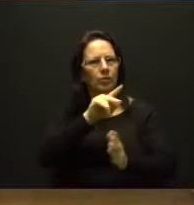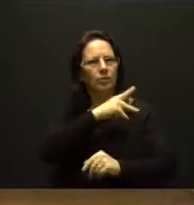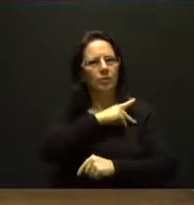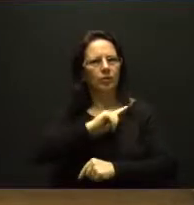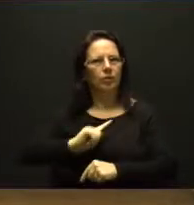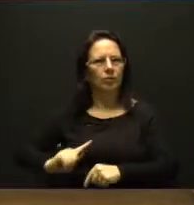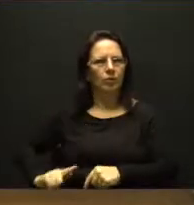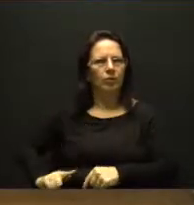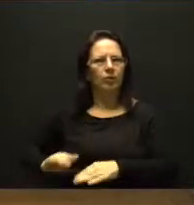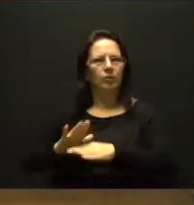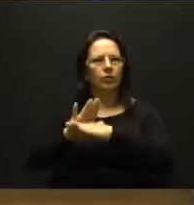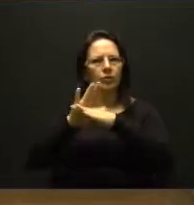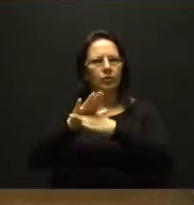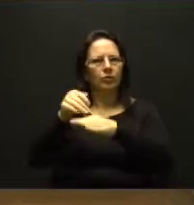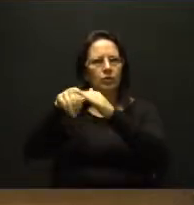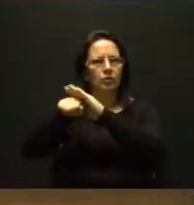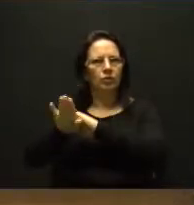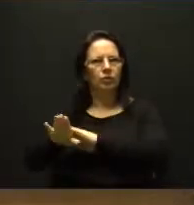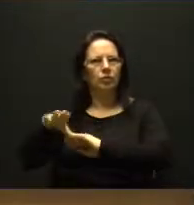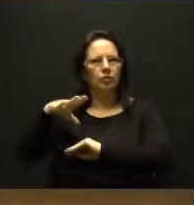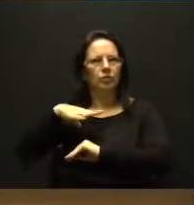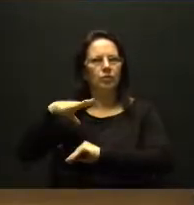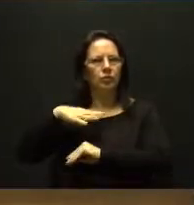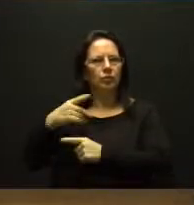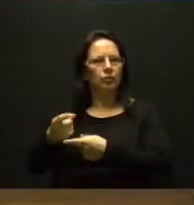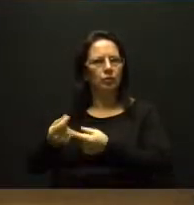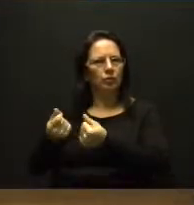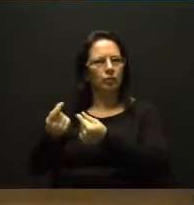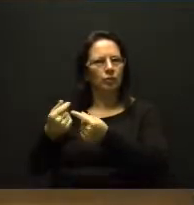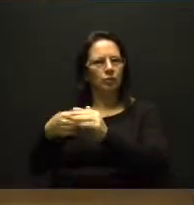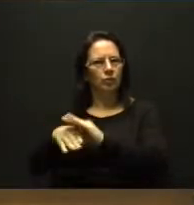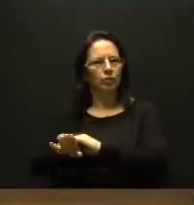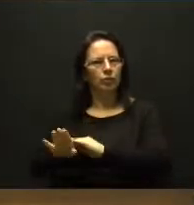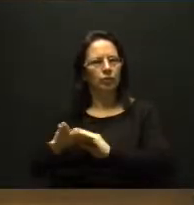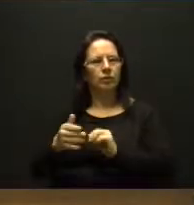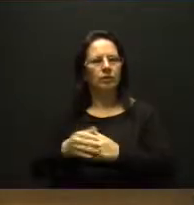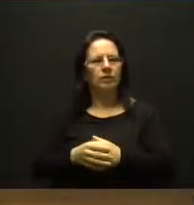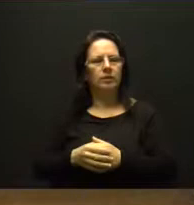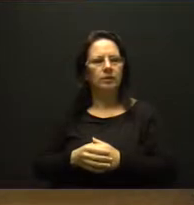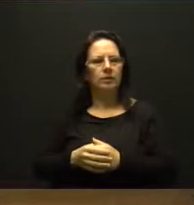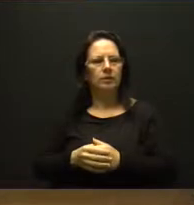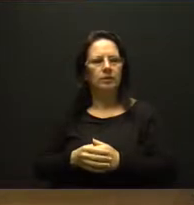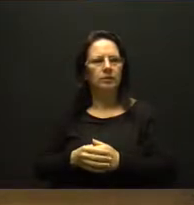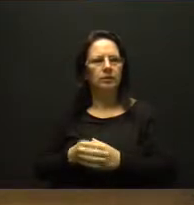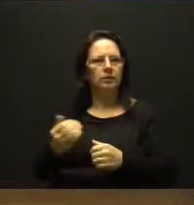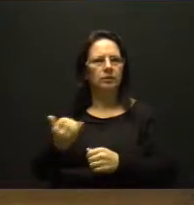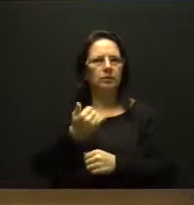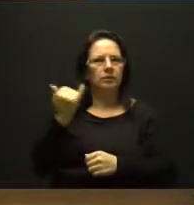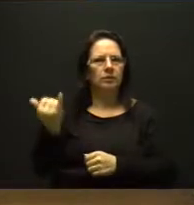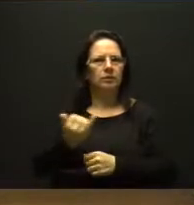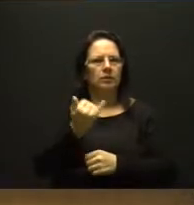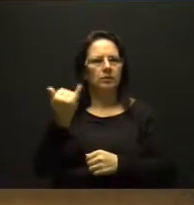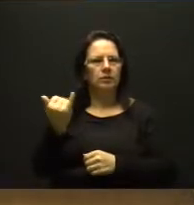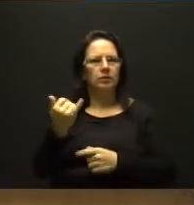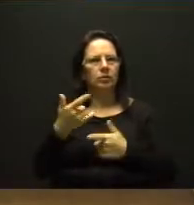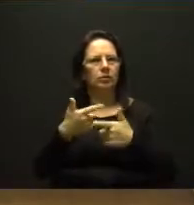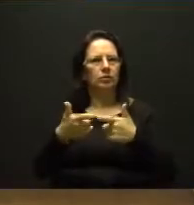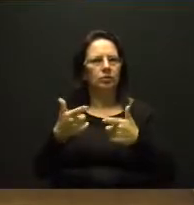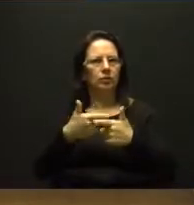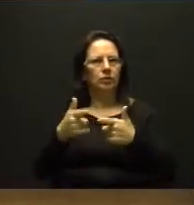orientar a recursos para que o governo possa assumir em algumas situações principalmente as situações